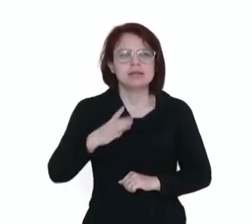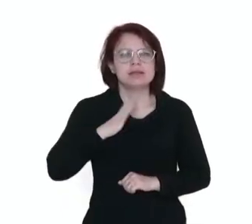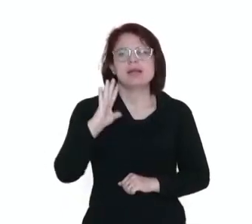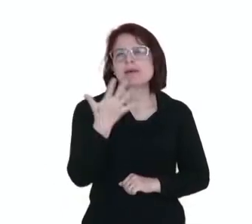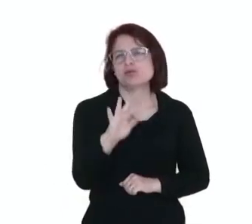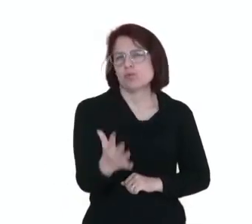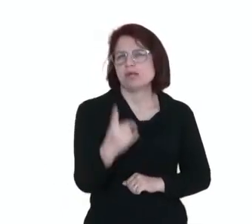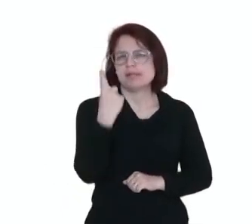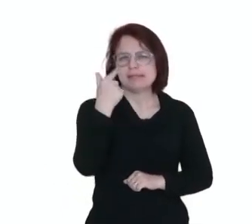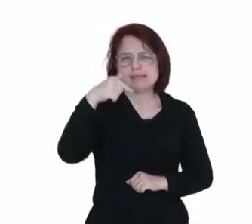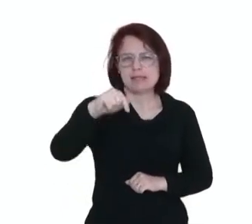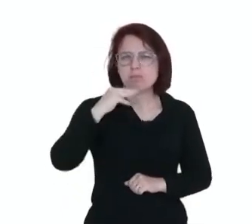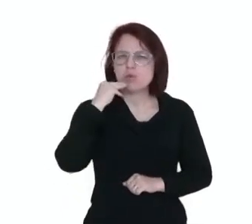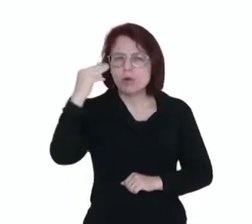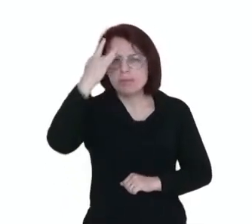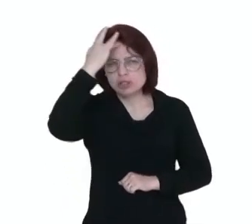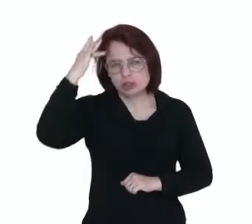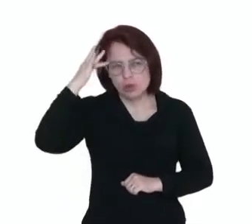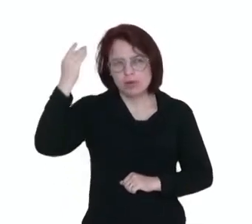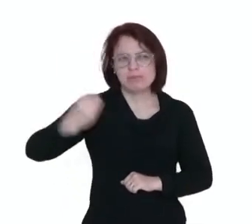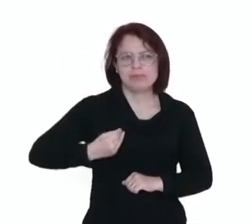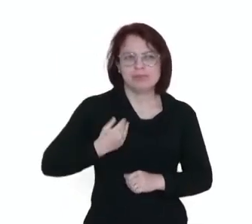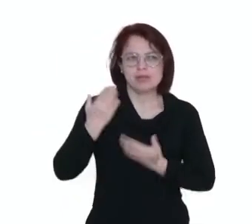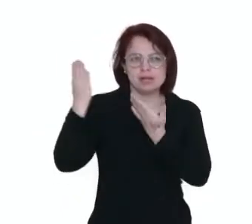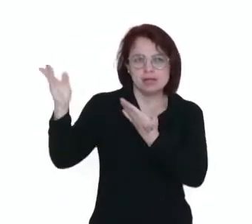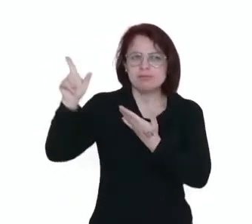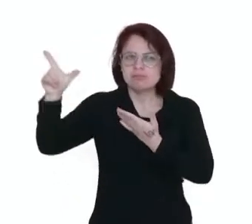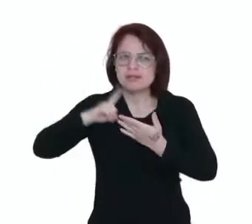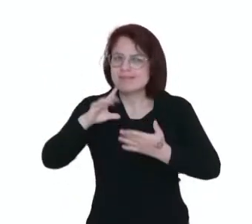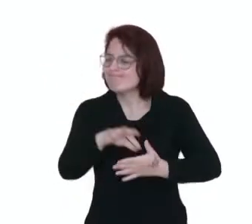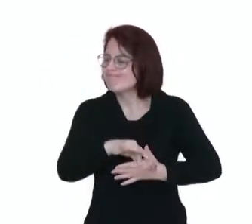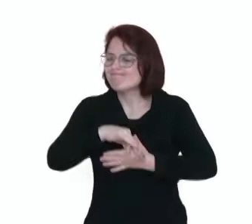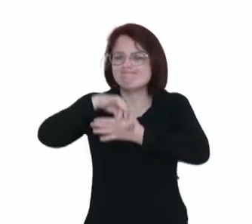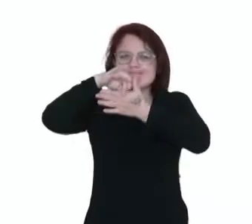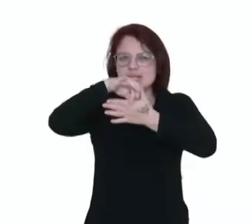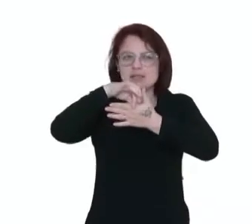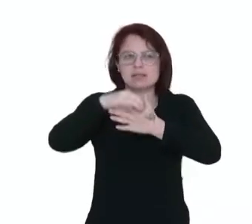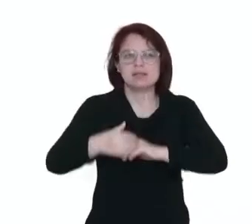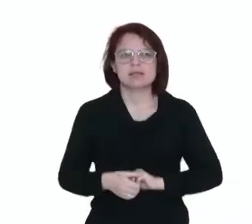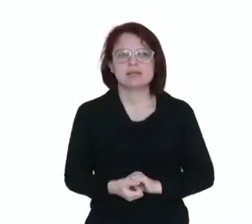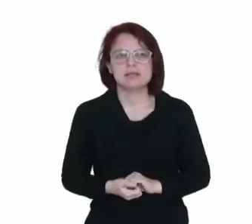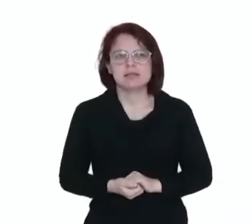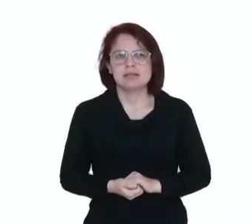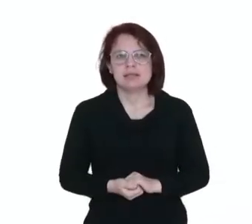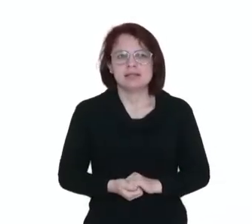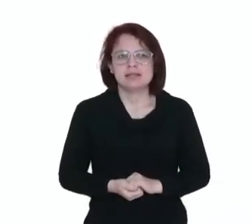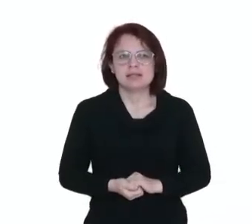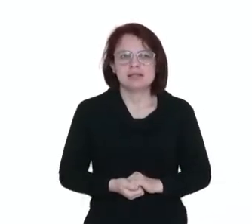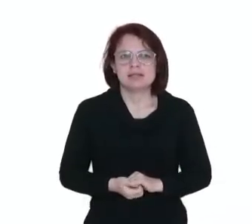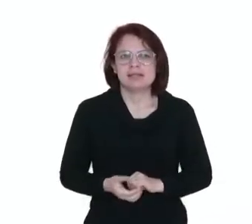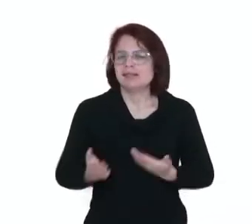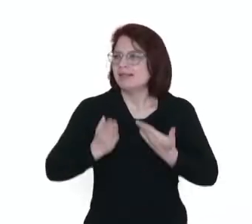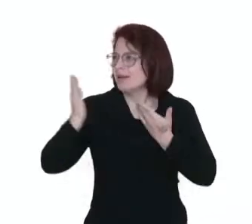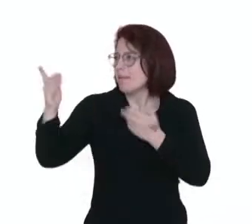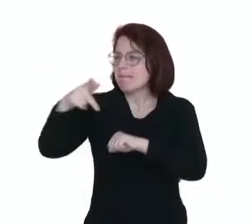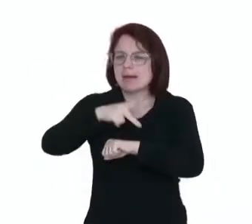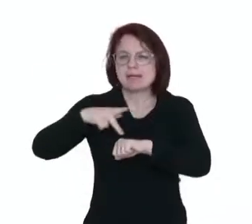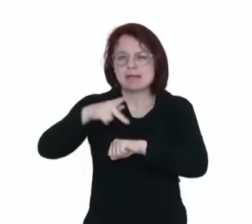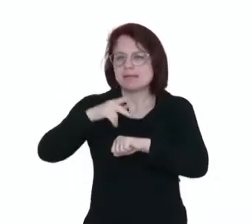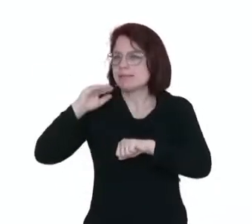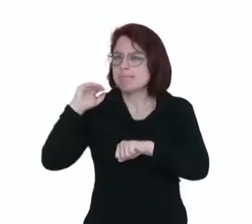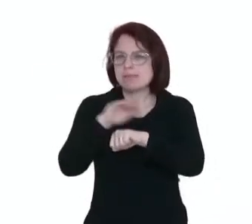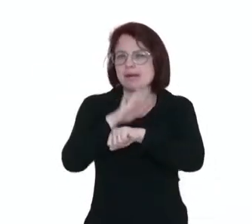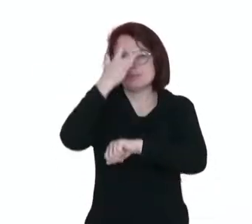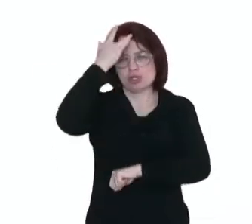habitantes. A Holanda, então, é líder desse ranking, né? Sendo considerada o país do ciclista. De